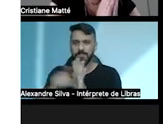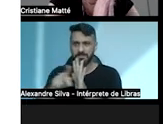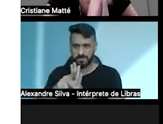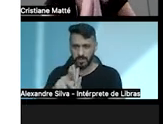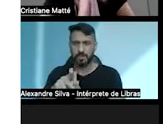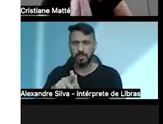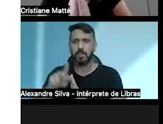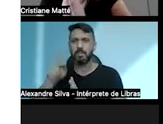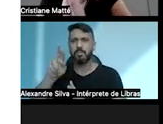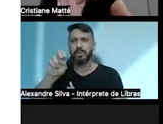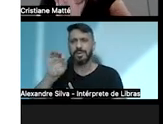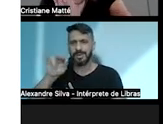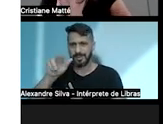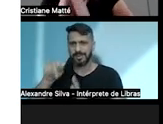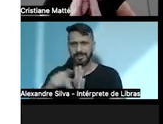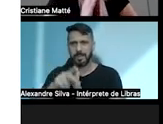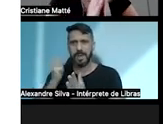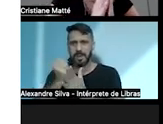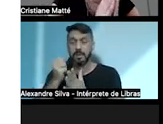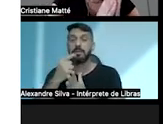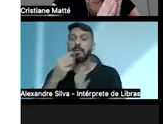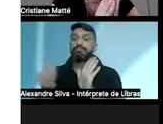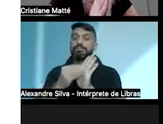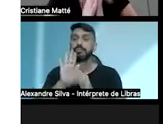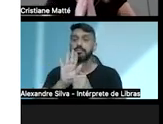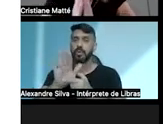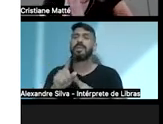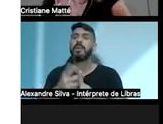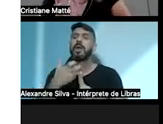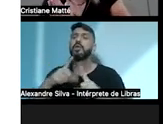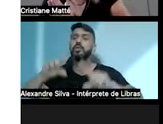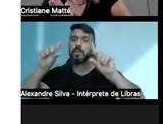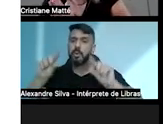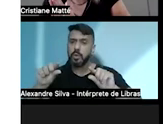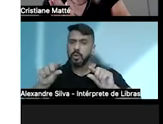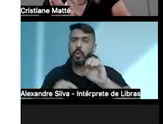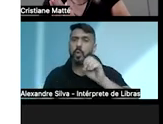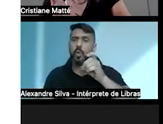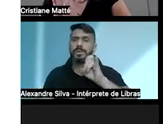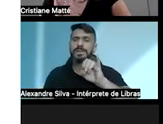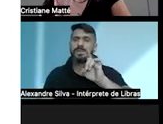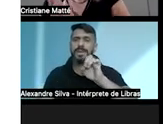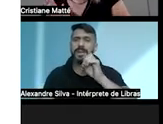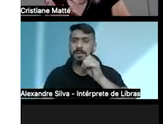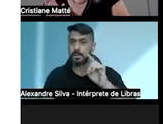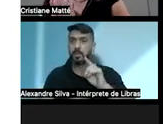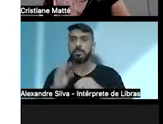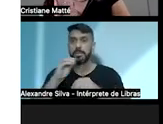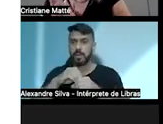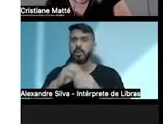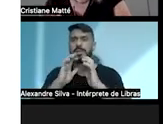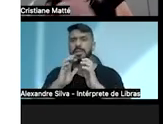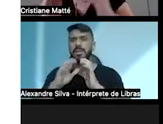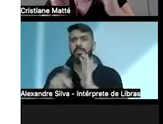estava diminuindo parâmetros inflamatórios e estava diminuindo parâmetros oxidativos também no cérebro